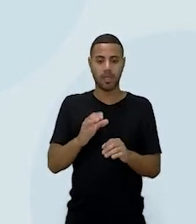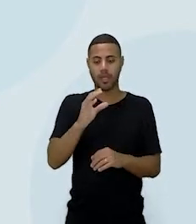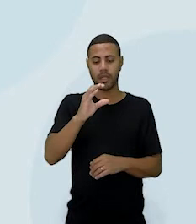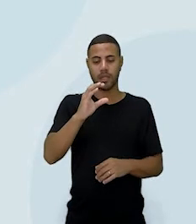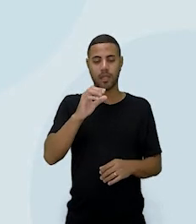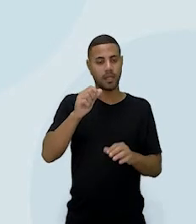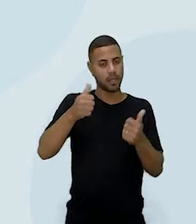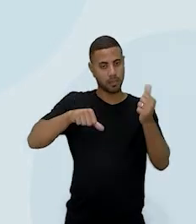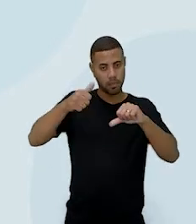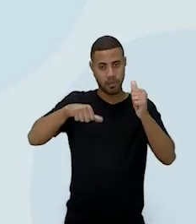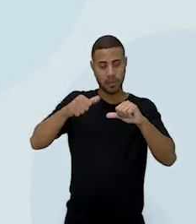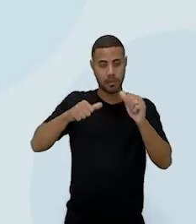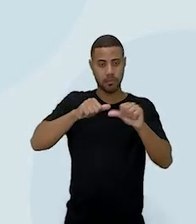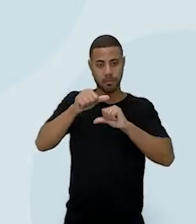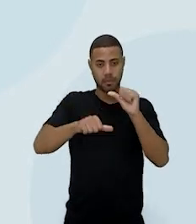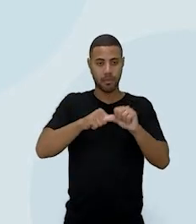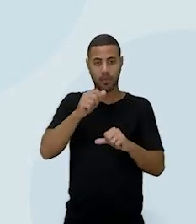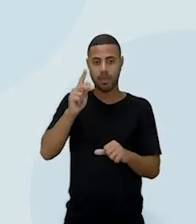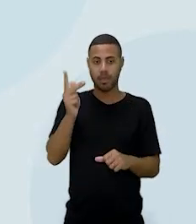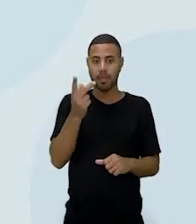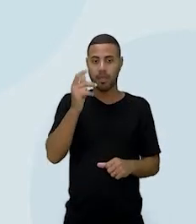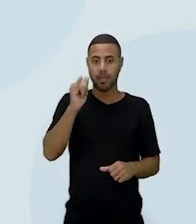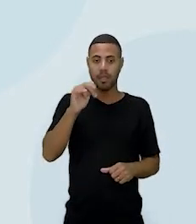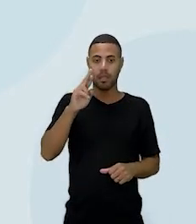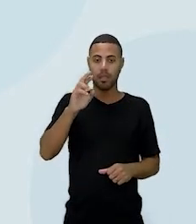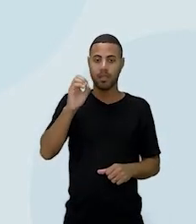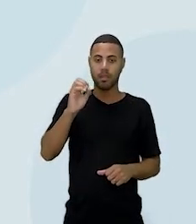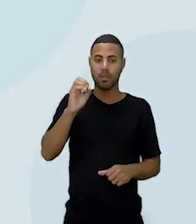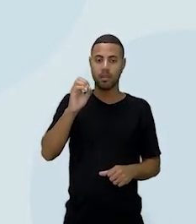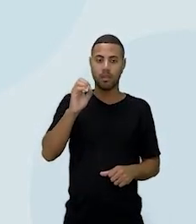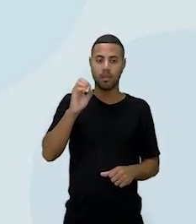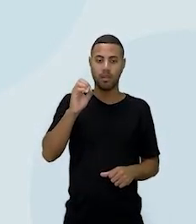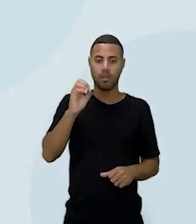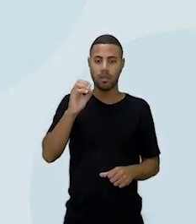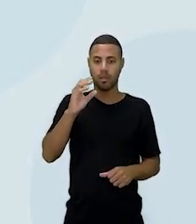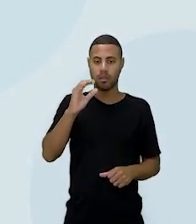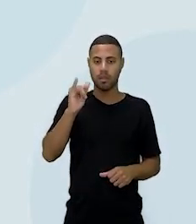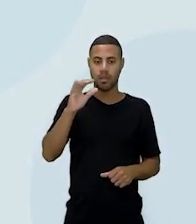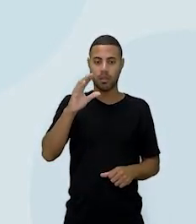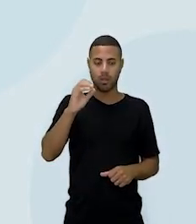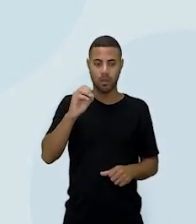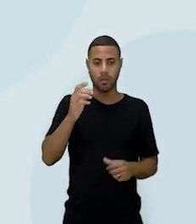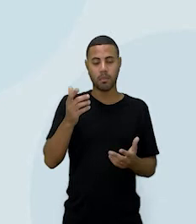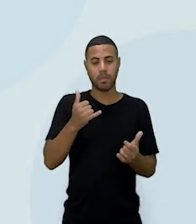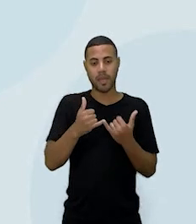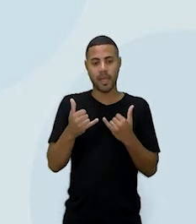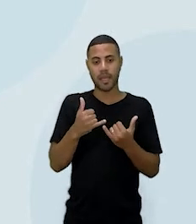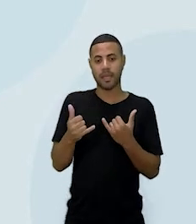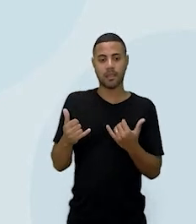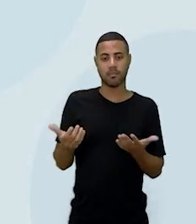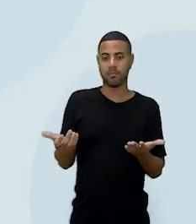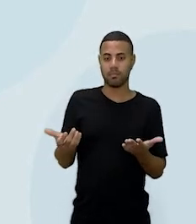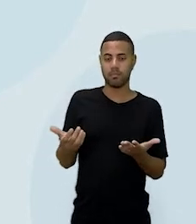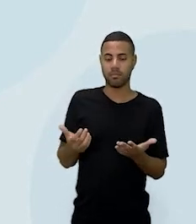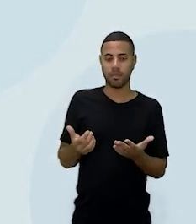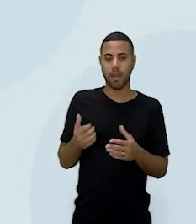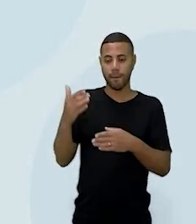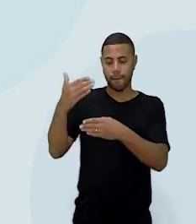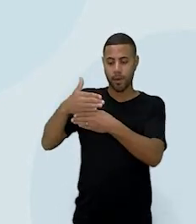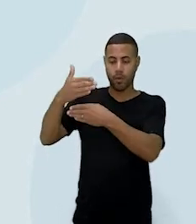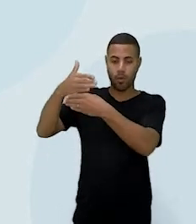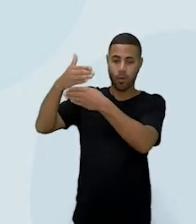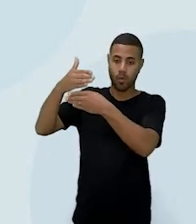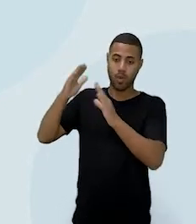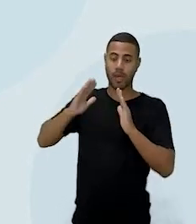cálcio, que é conhecido também como cal apagada, quando faz, por exemplo, aqueles muros